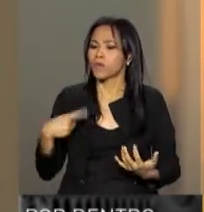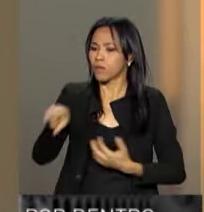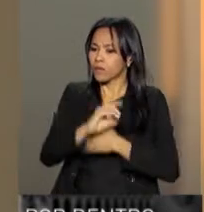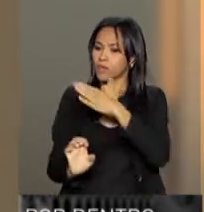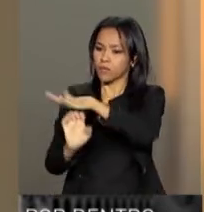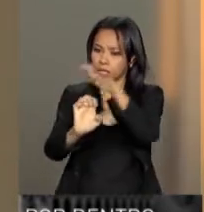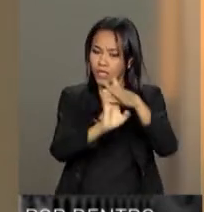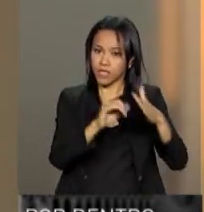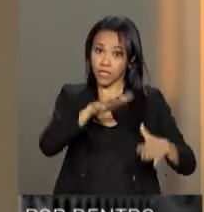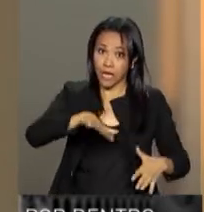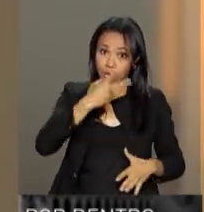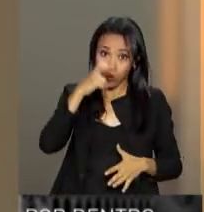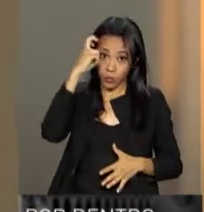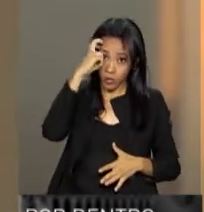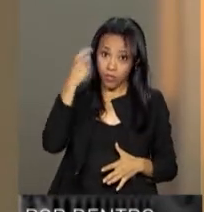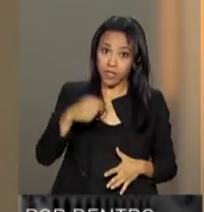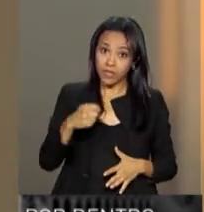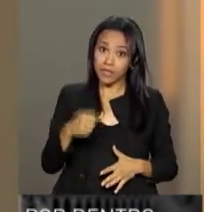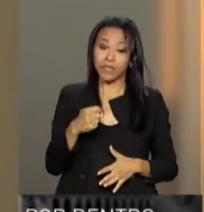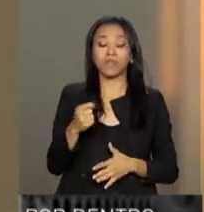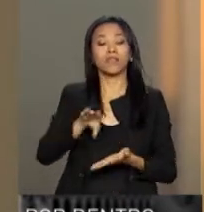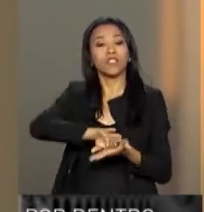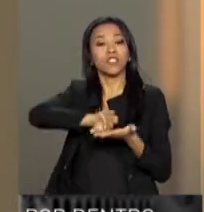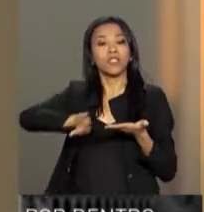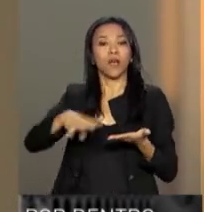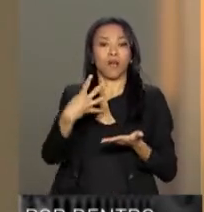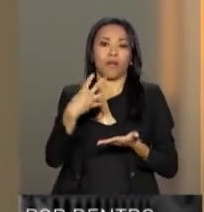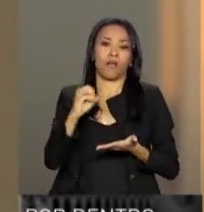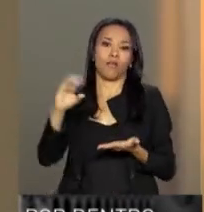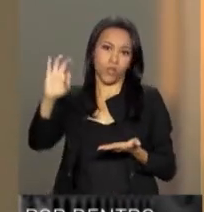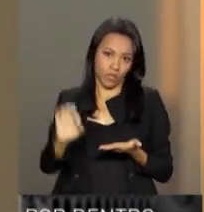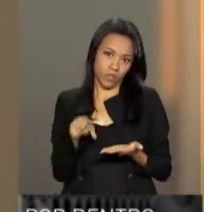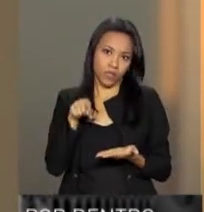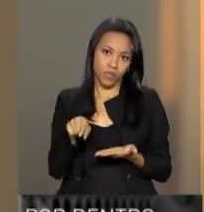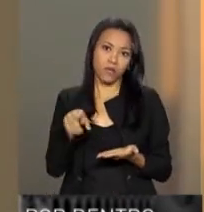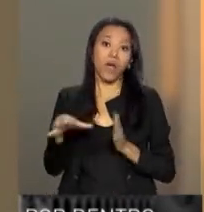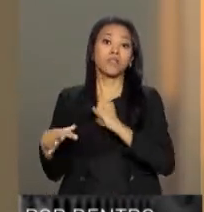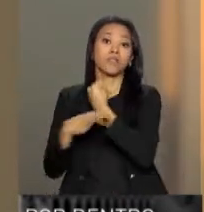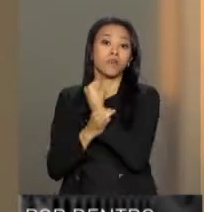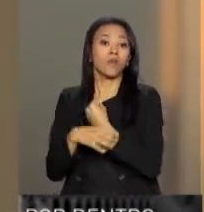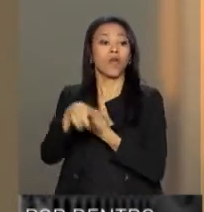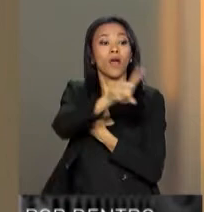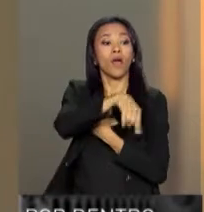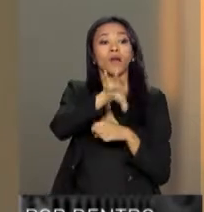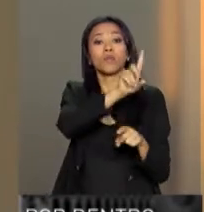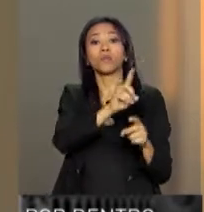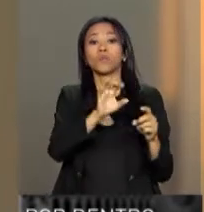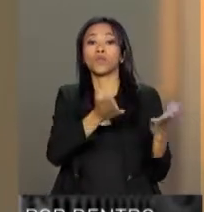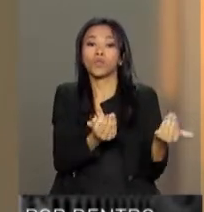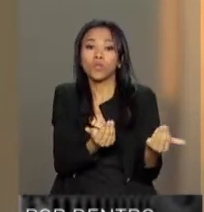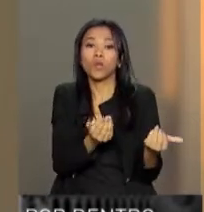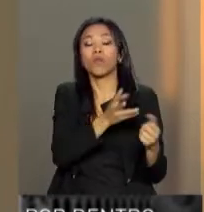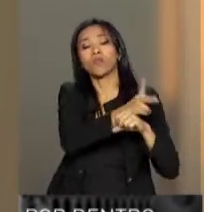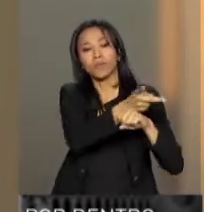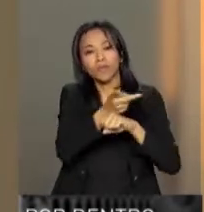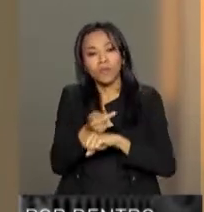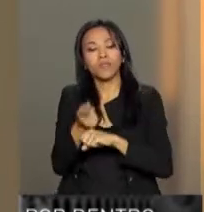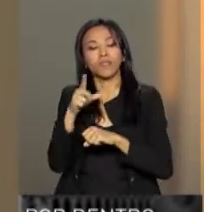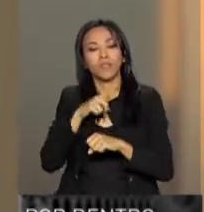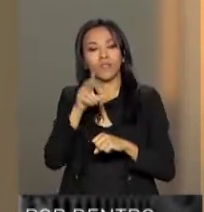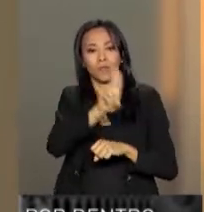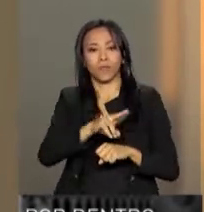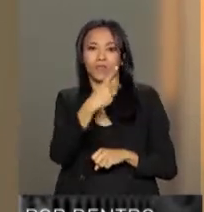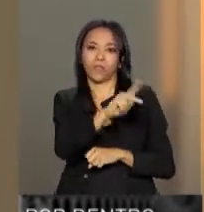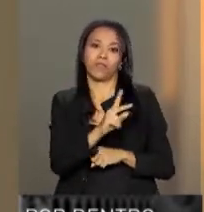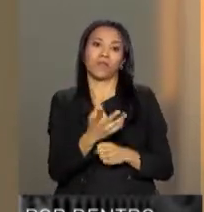área cultural devem reservar esses 40% de acesso para os jovens que utilizarem a sua identidade jovem porque estes